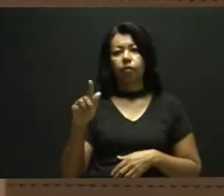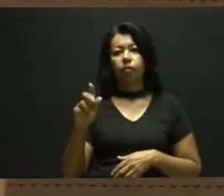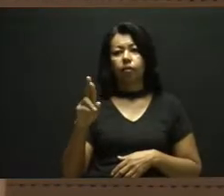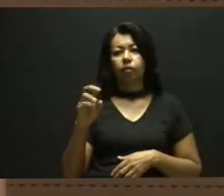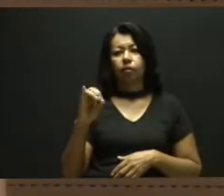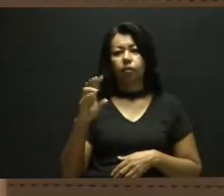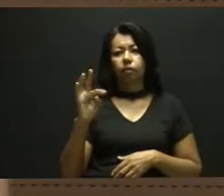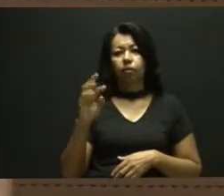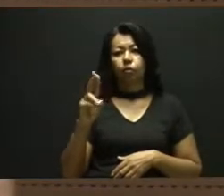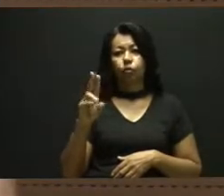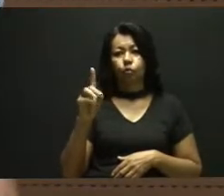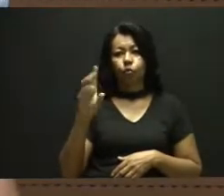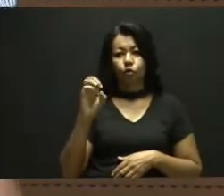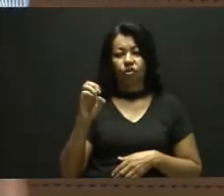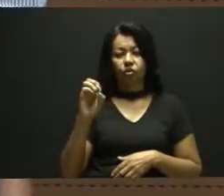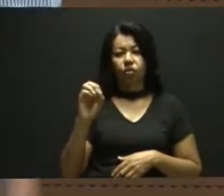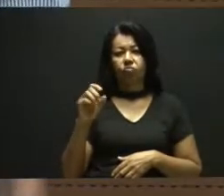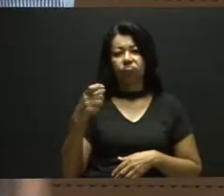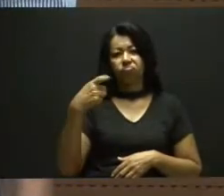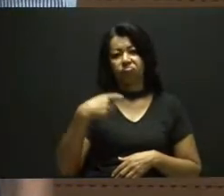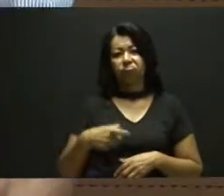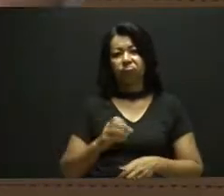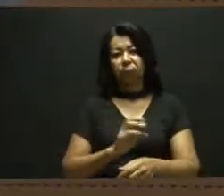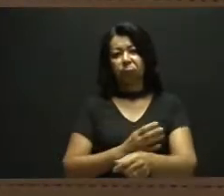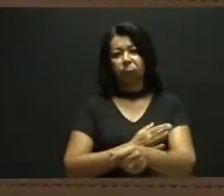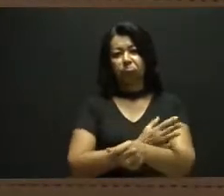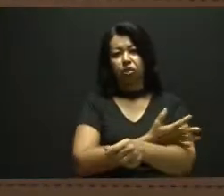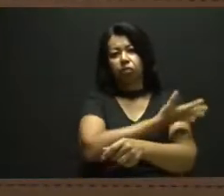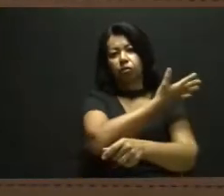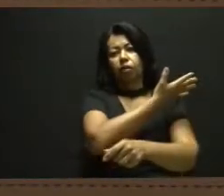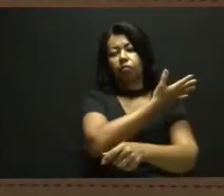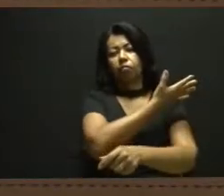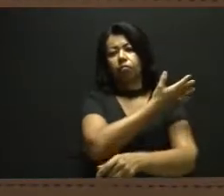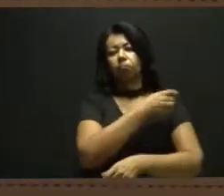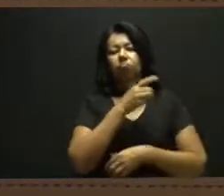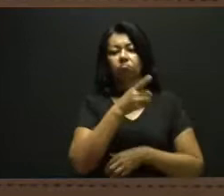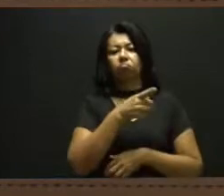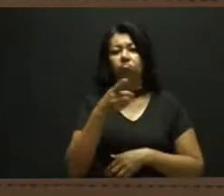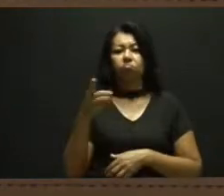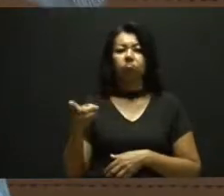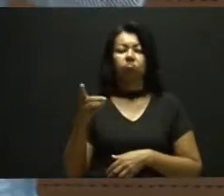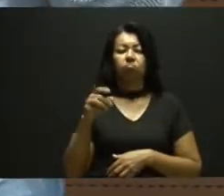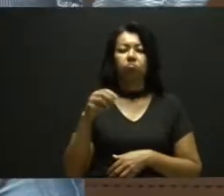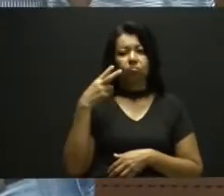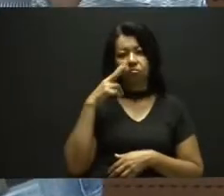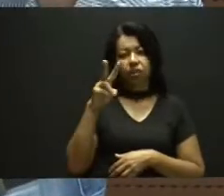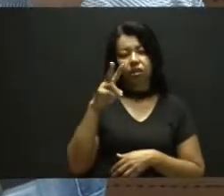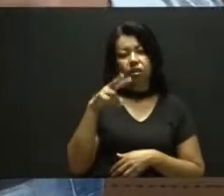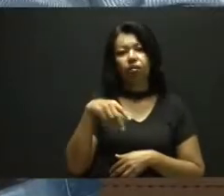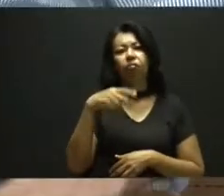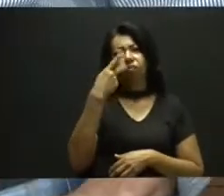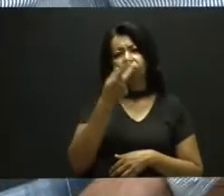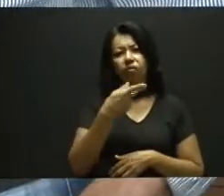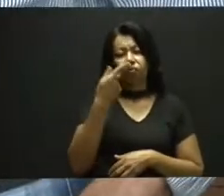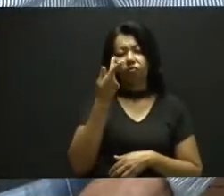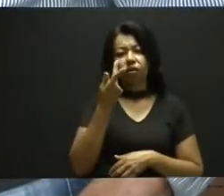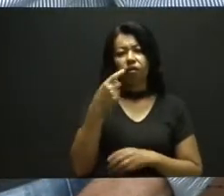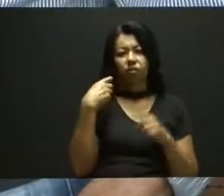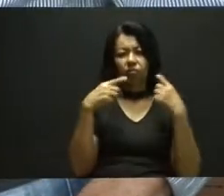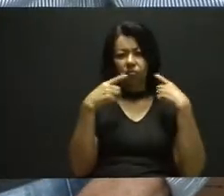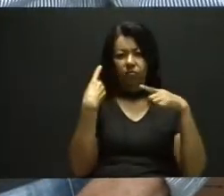emocionado eu choro fácil e emocionado se vocês atento a letra é comovente